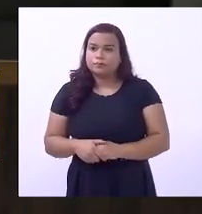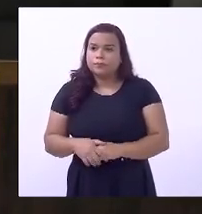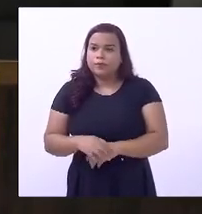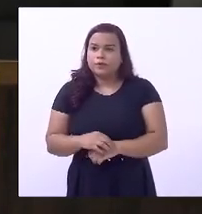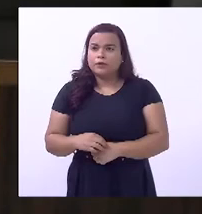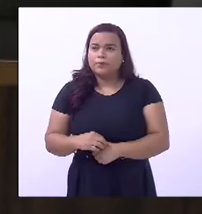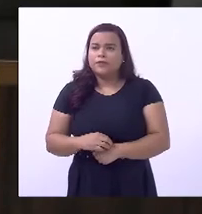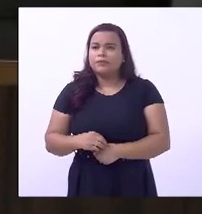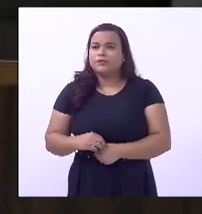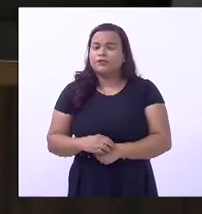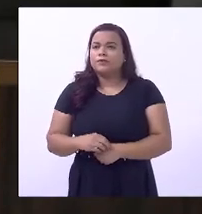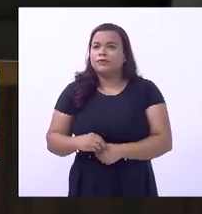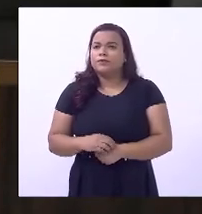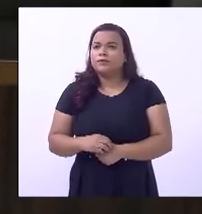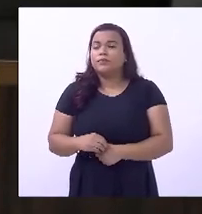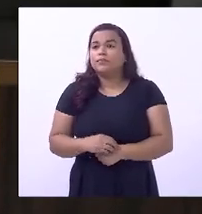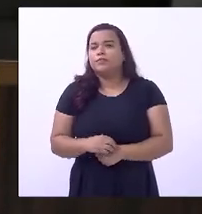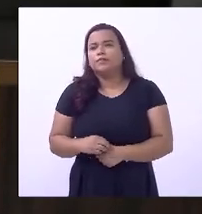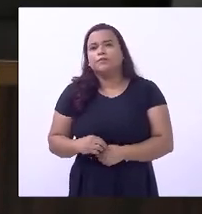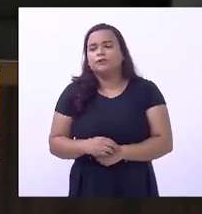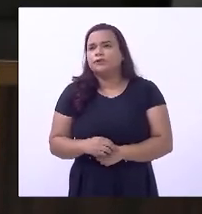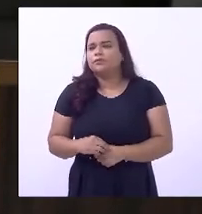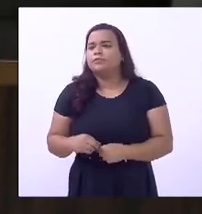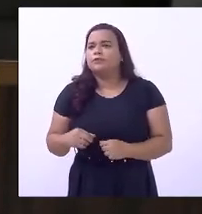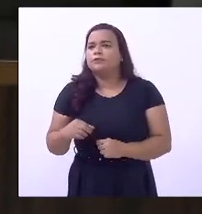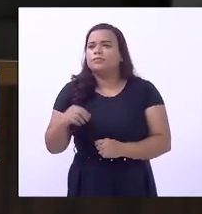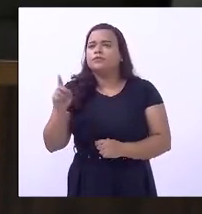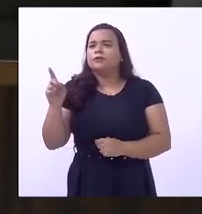Presidência designa relator.